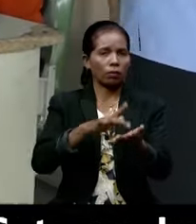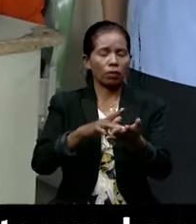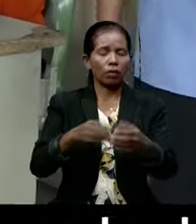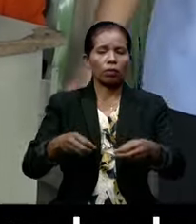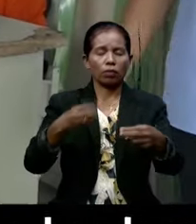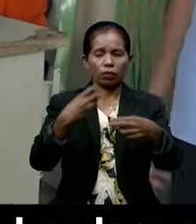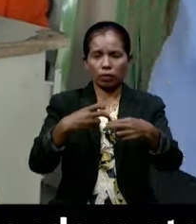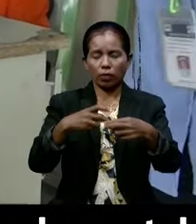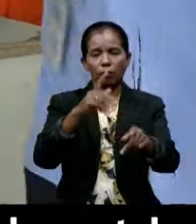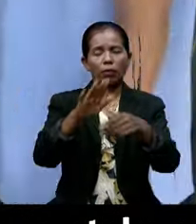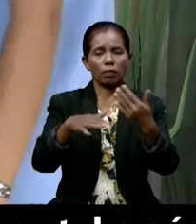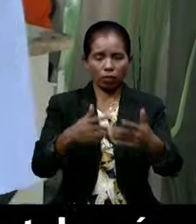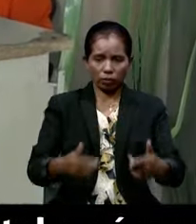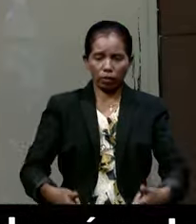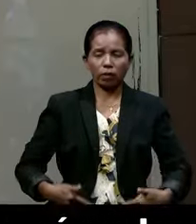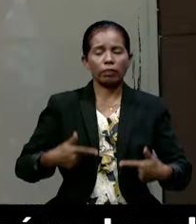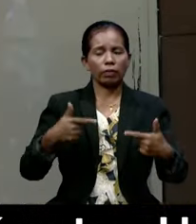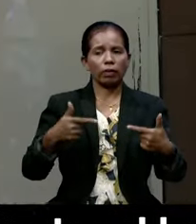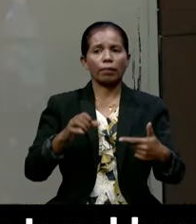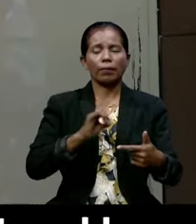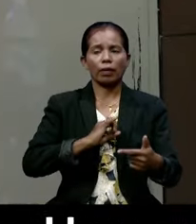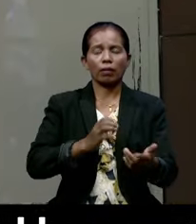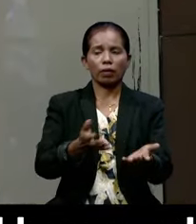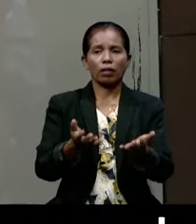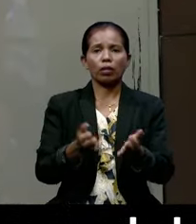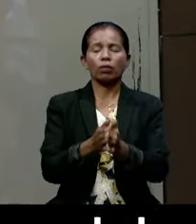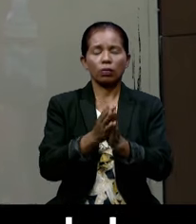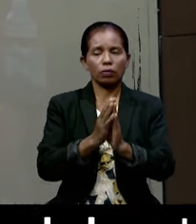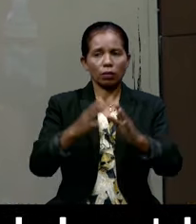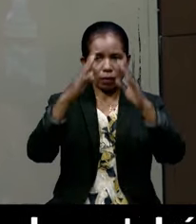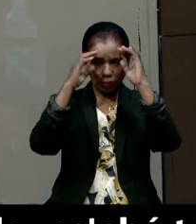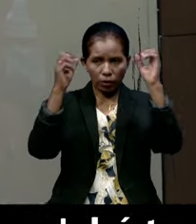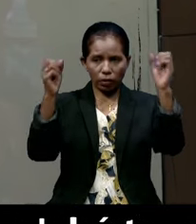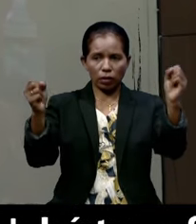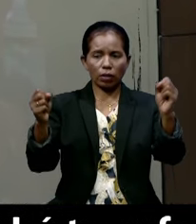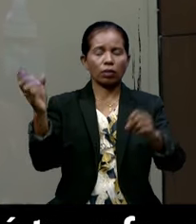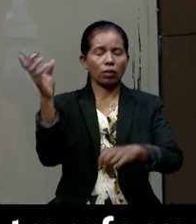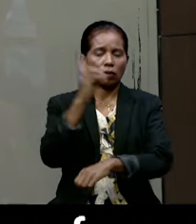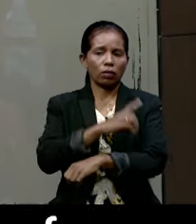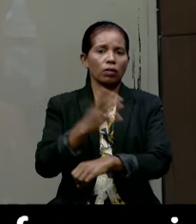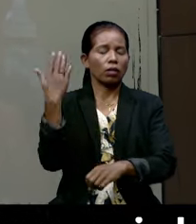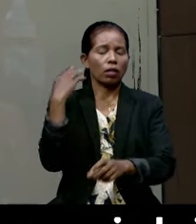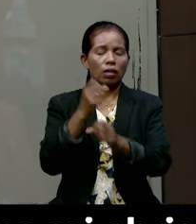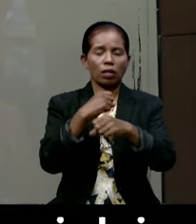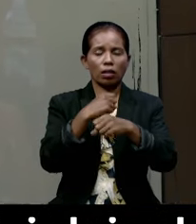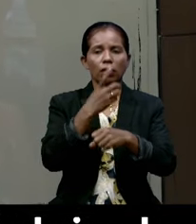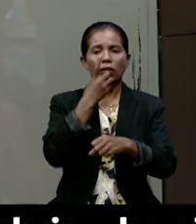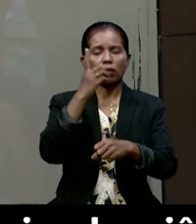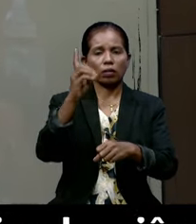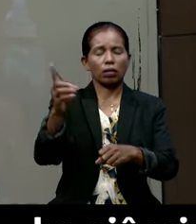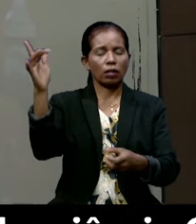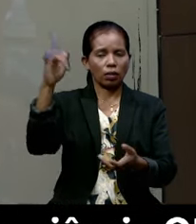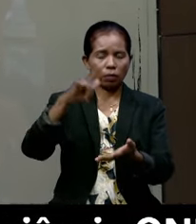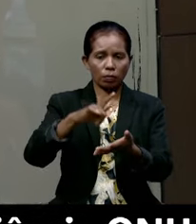ba emanio vida. Wakara kusude presidente ya loring hira liba halo deklarasyon ida ya reporto ni